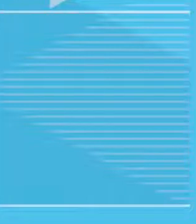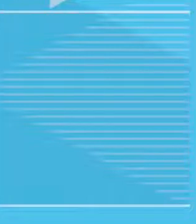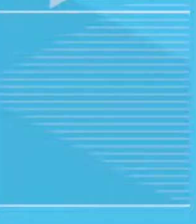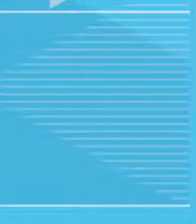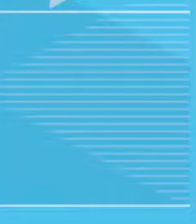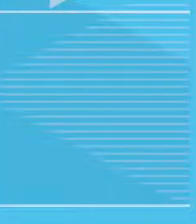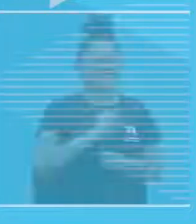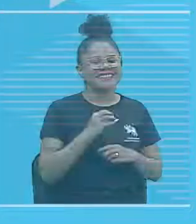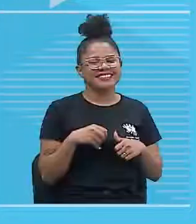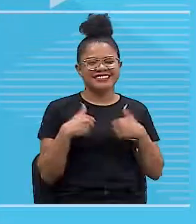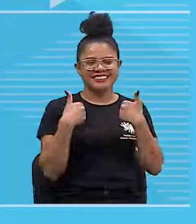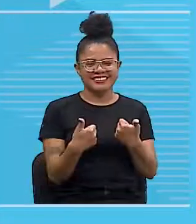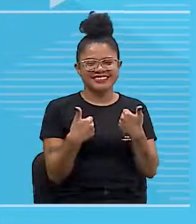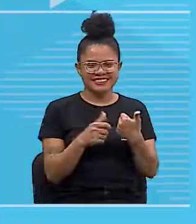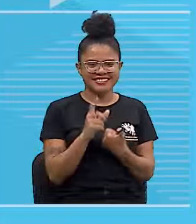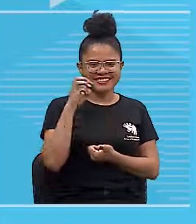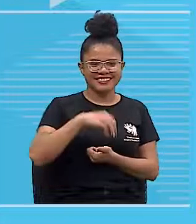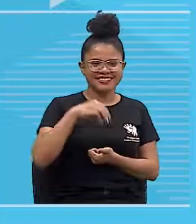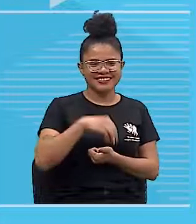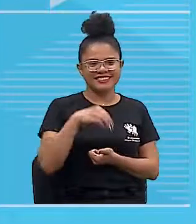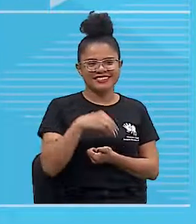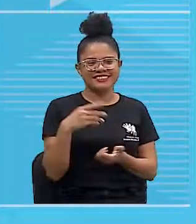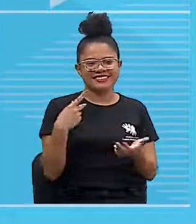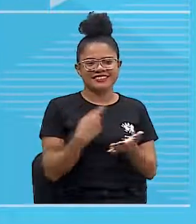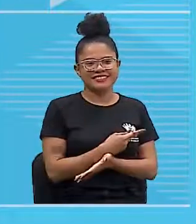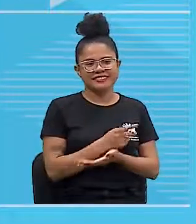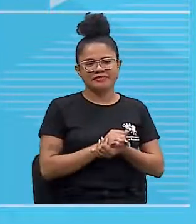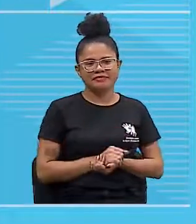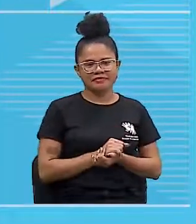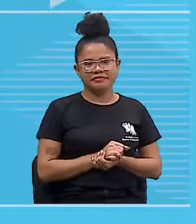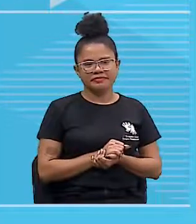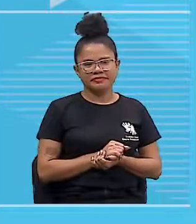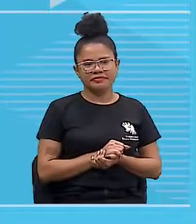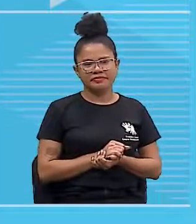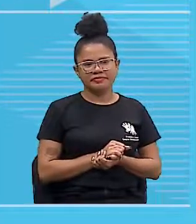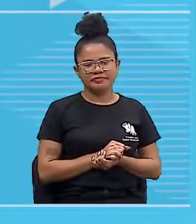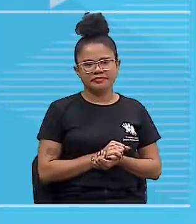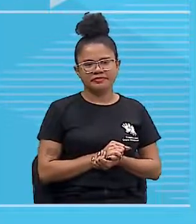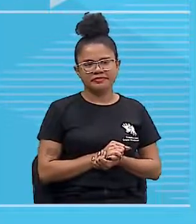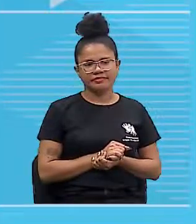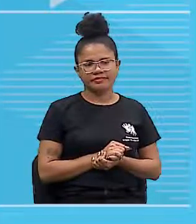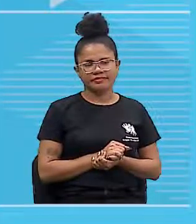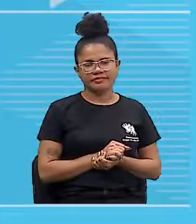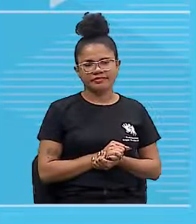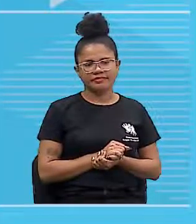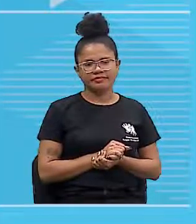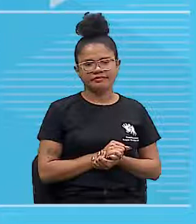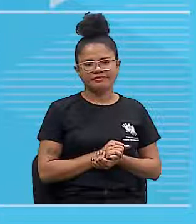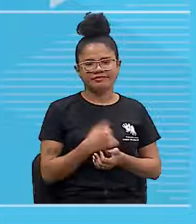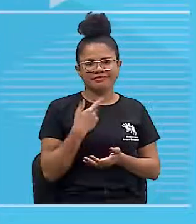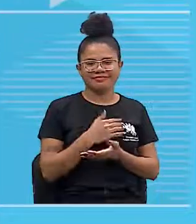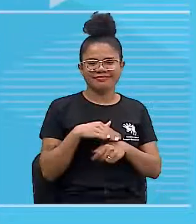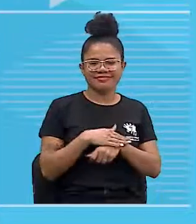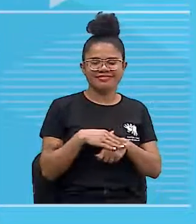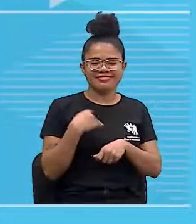galerinha 8 minutos voou viu estava aqui eu trocando informações com as nossas intérpretes